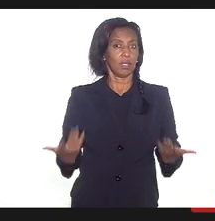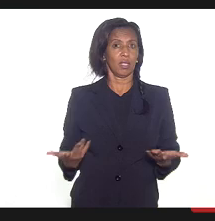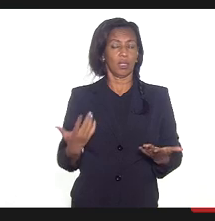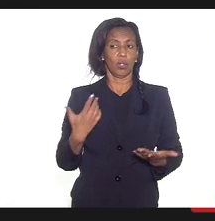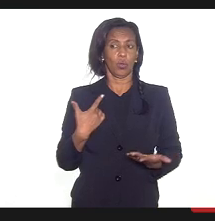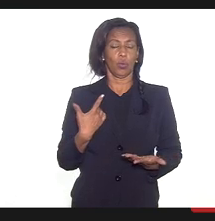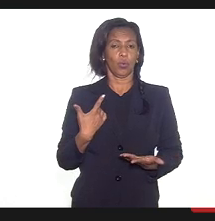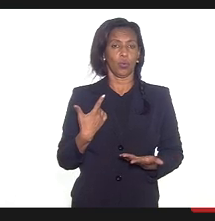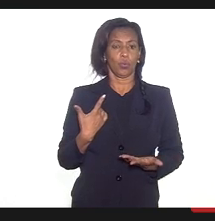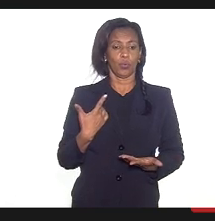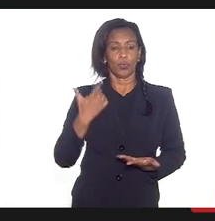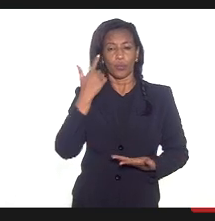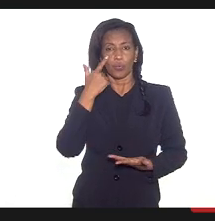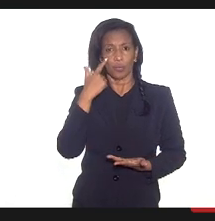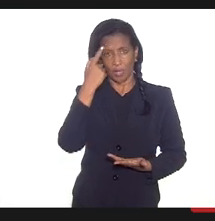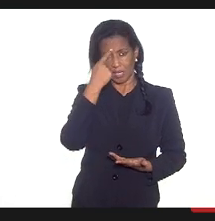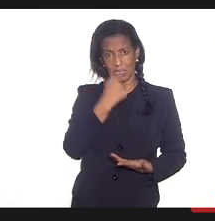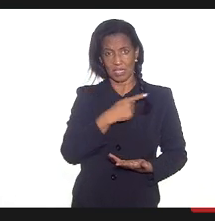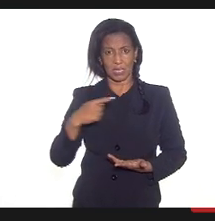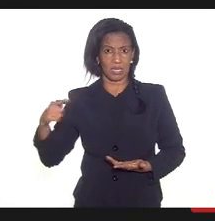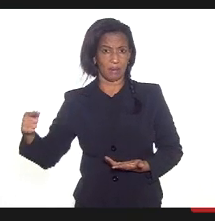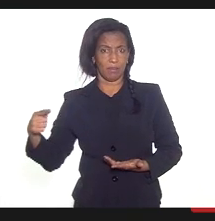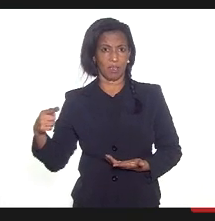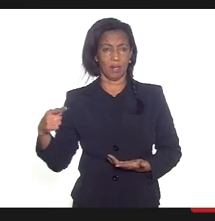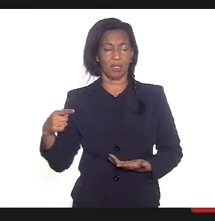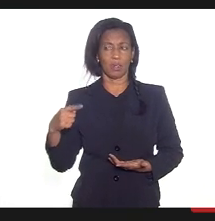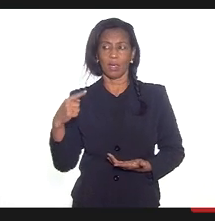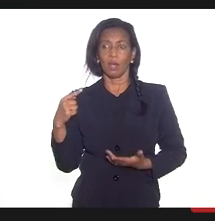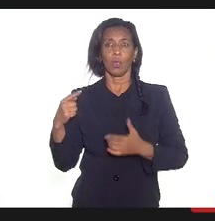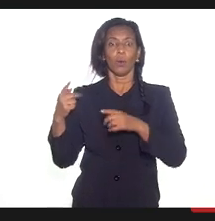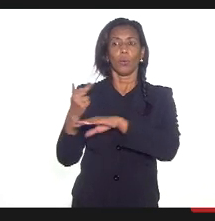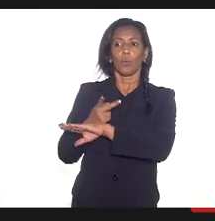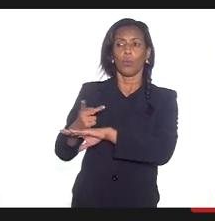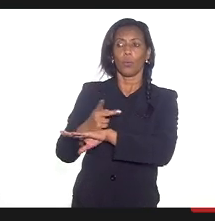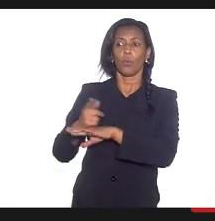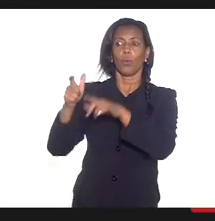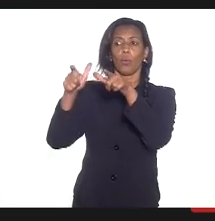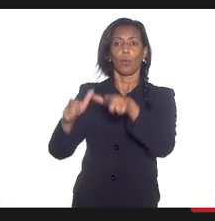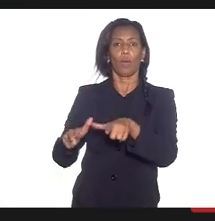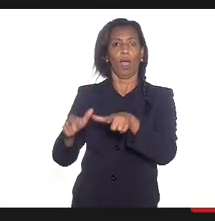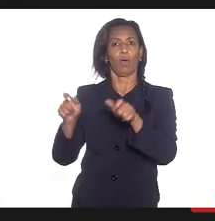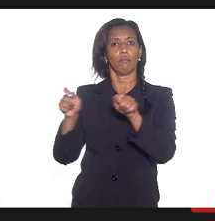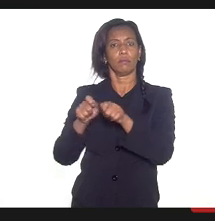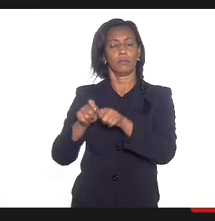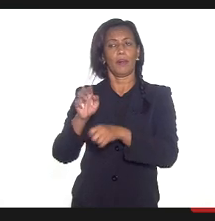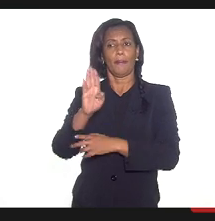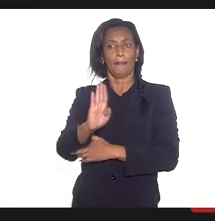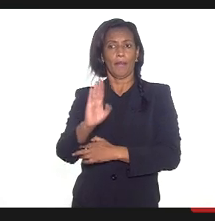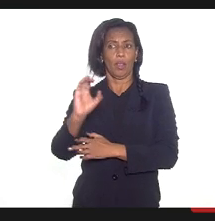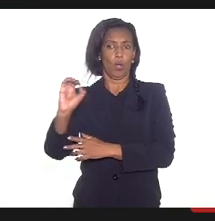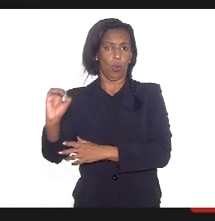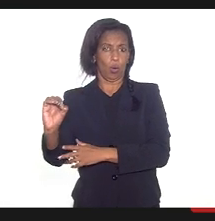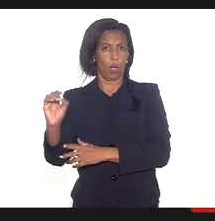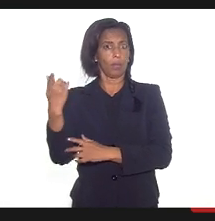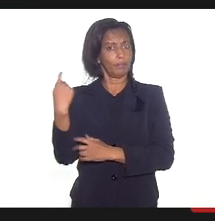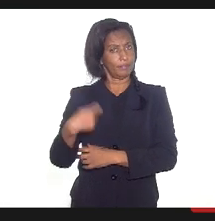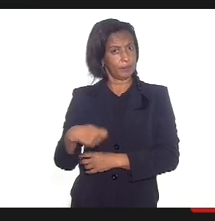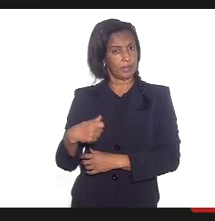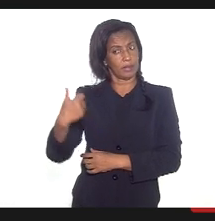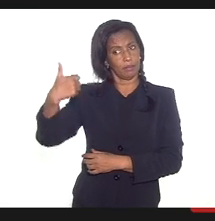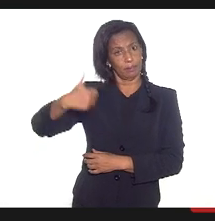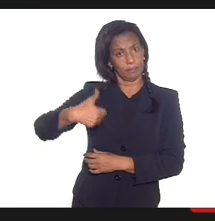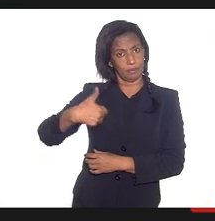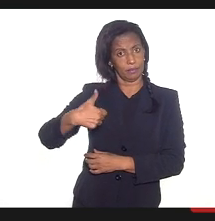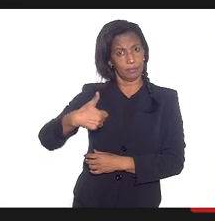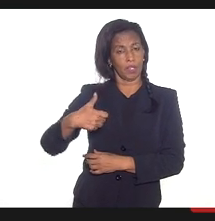eu estou para ir essa semana, né, para levar elas para fazer o BO, porque